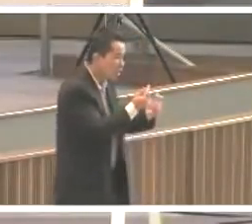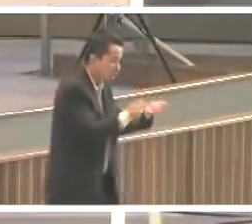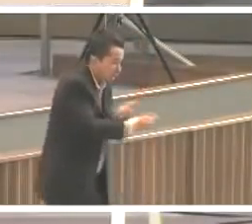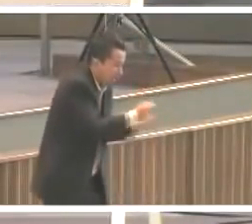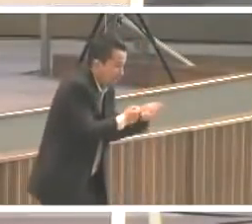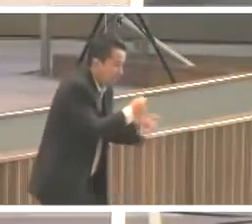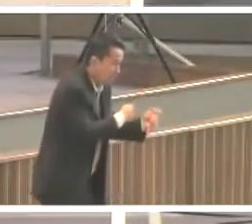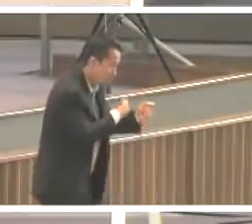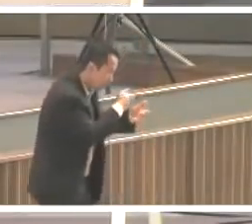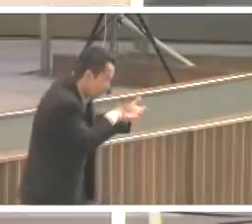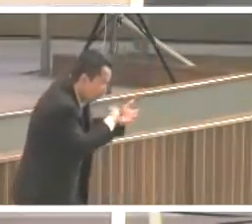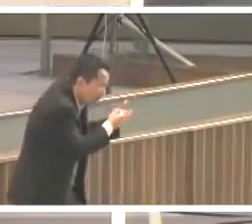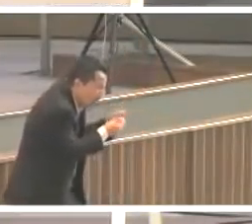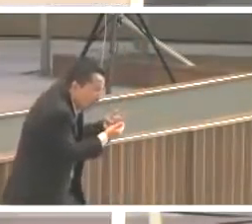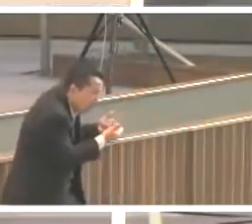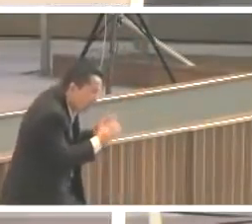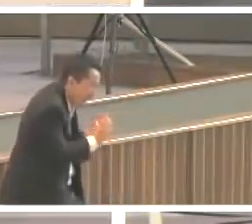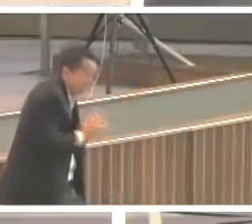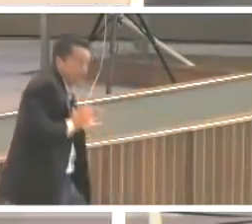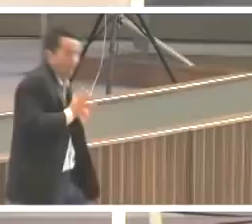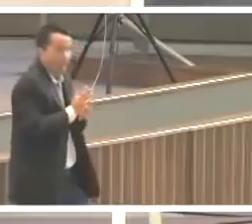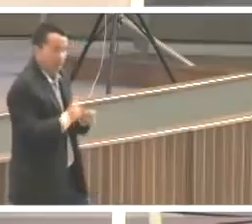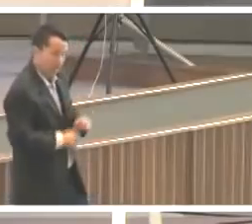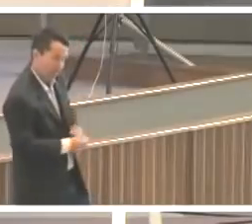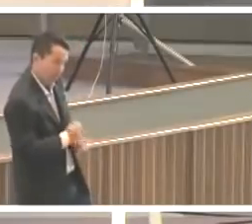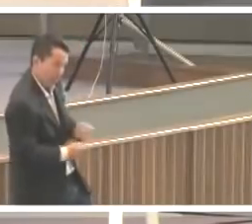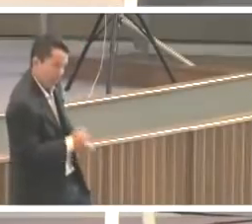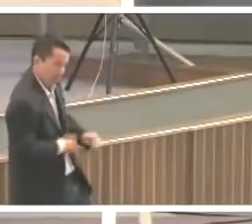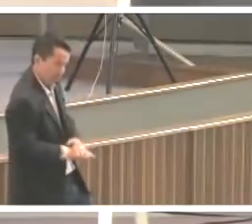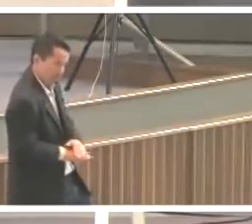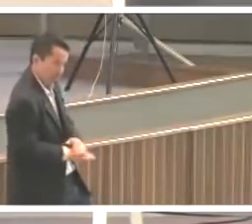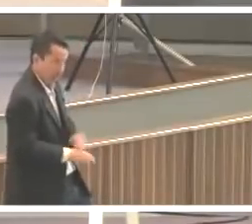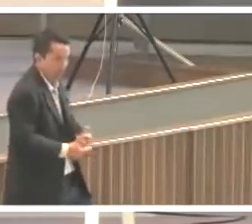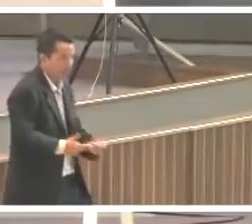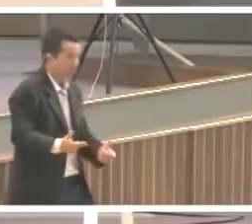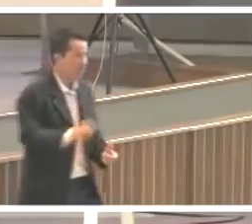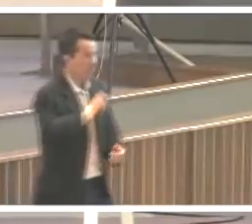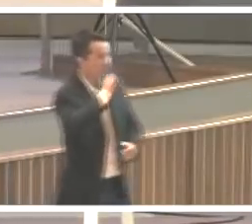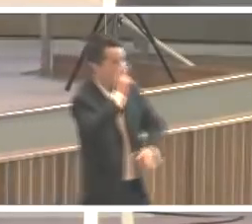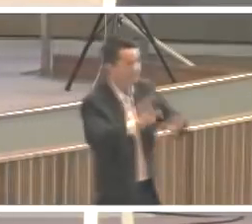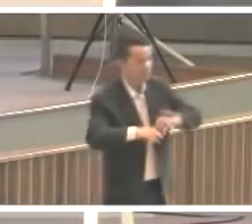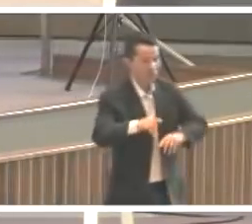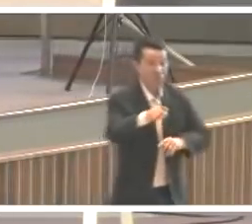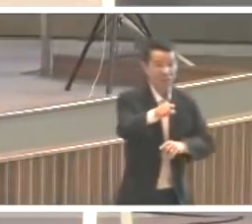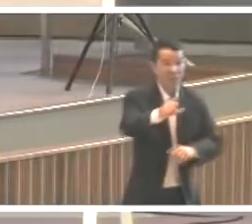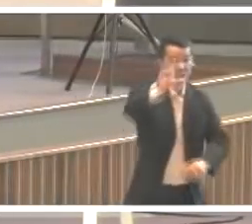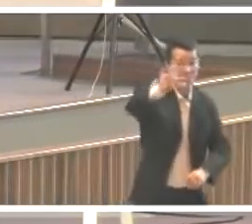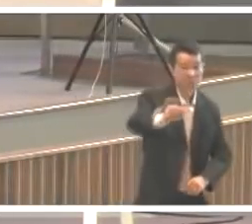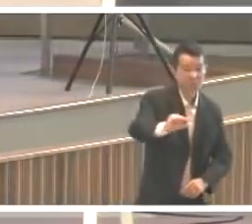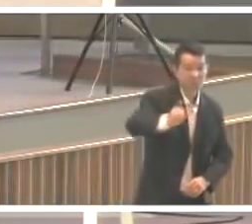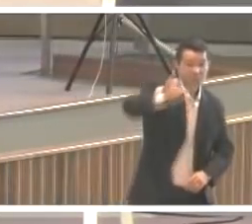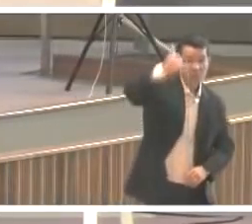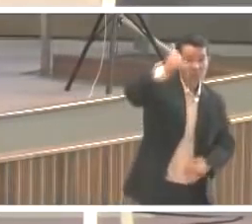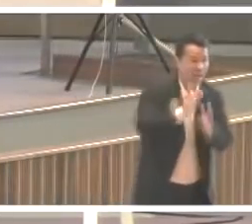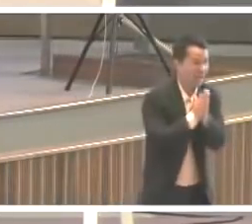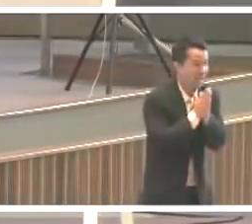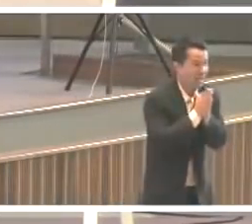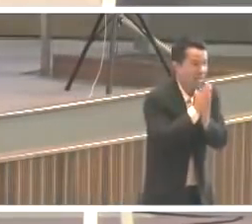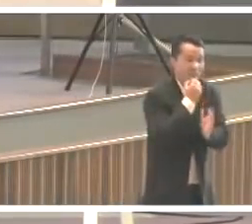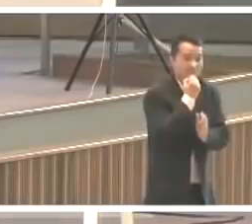dinheiro, quem tem dinheiro. O outro está dizendo, louvado seja Deus que vai baixar o juro, porque minha dívida pode